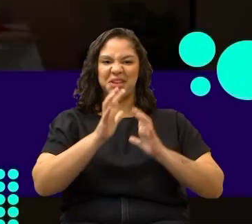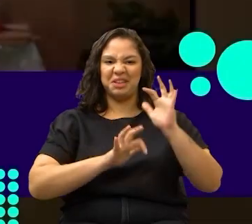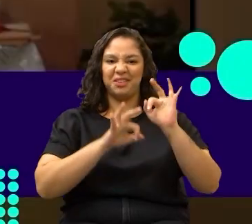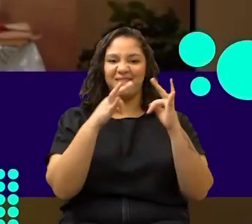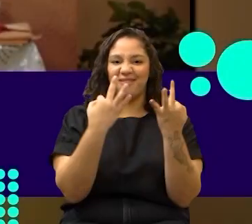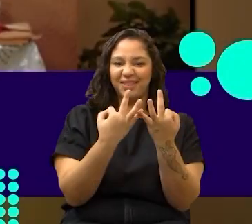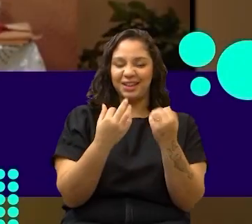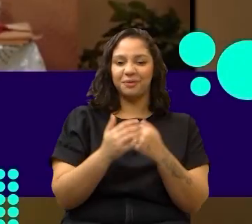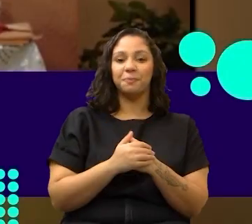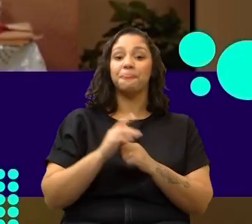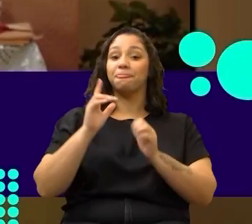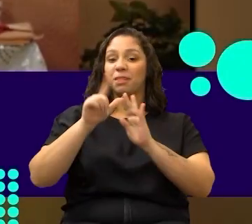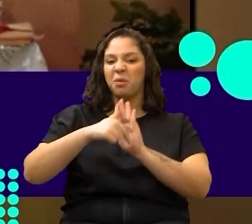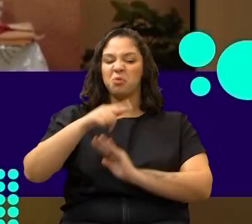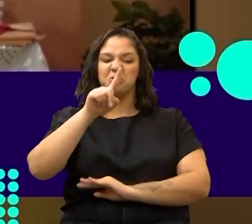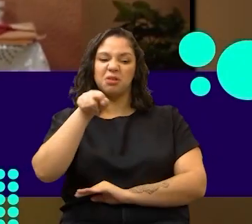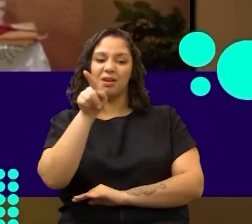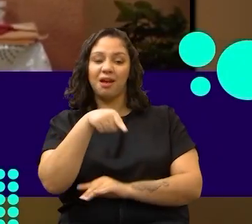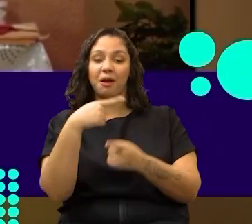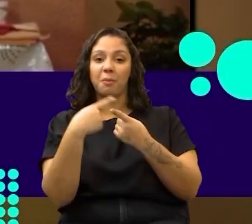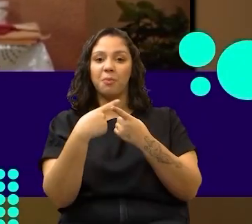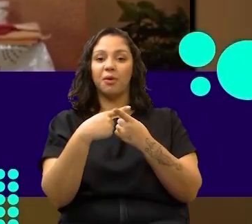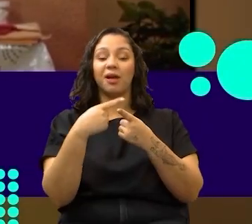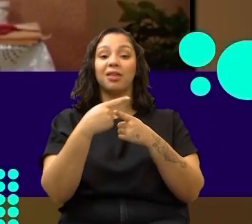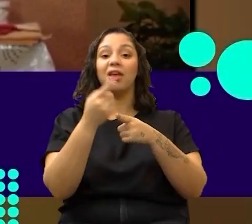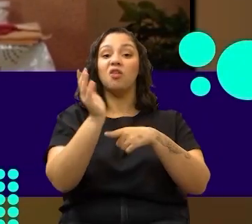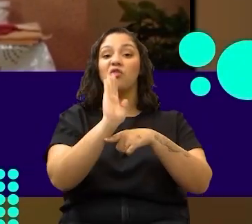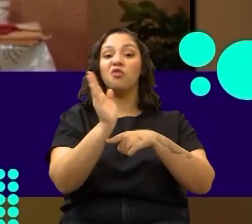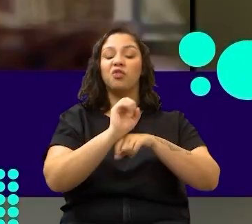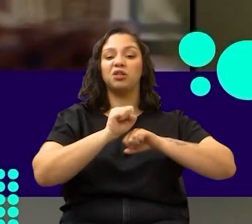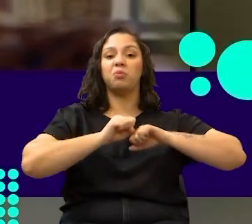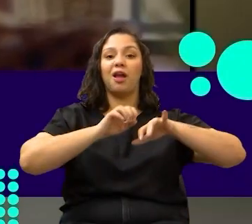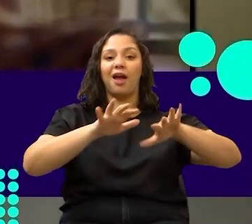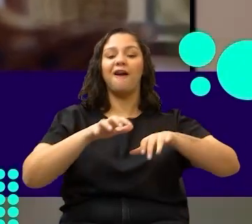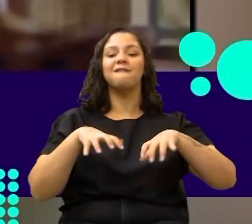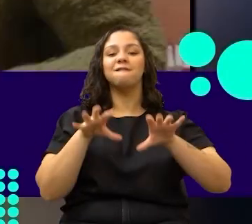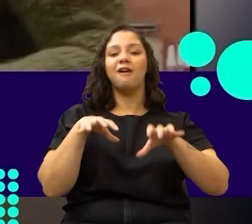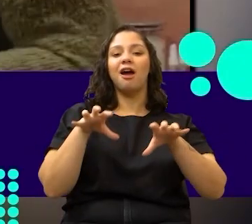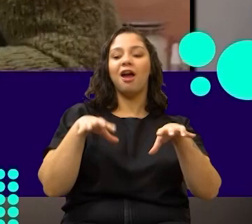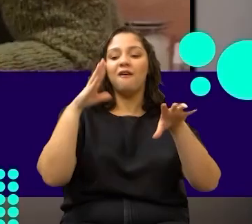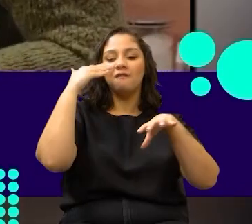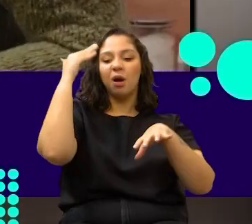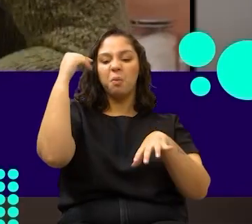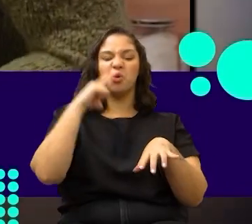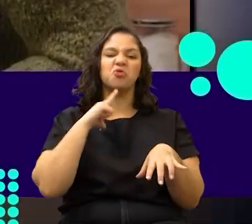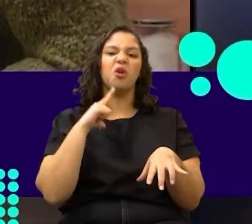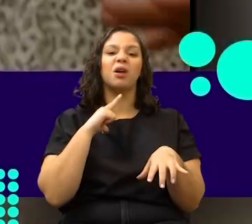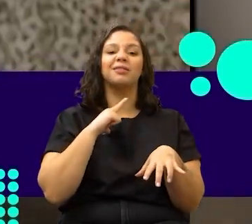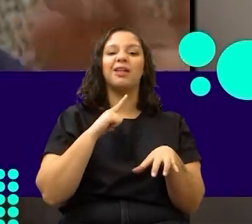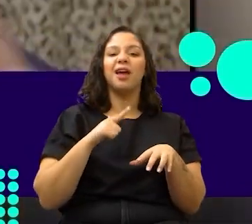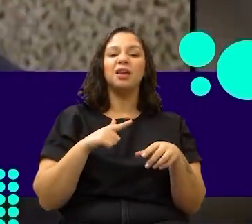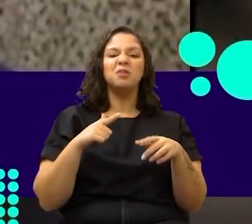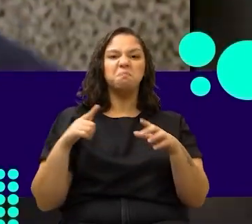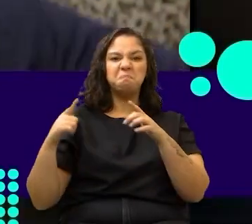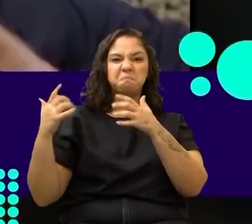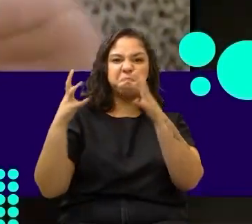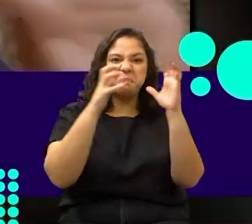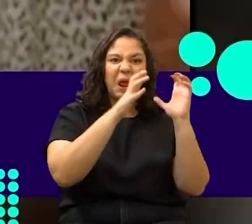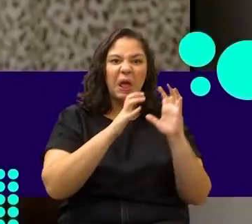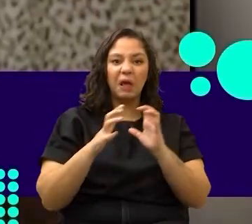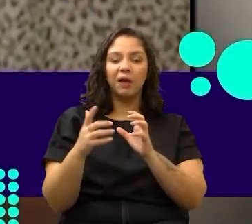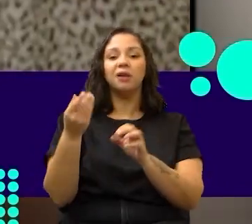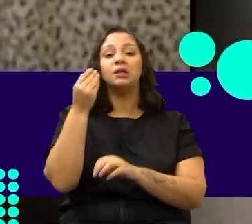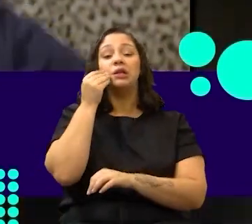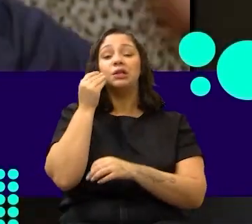Barraco de Família. Depois de ser cancelada por causa de um vídeo vazado, uma funkeira famosa arma o maior barraco